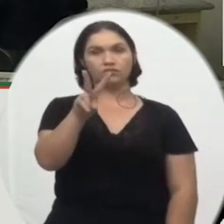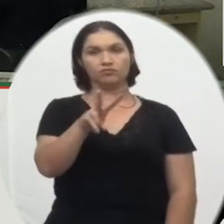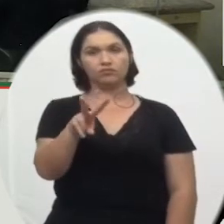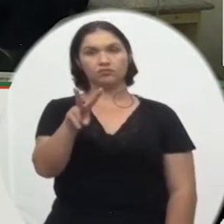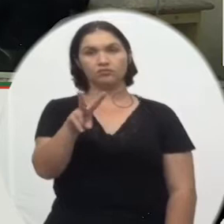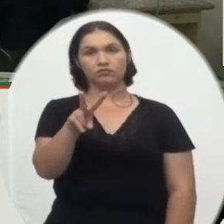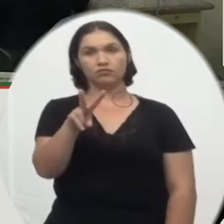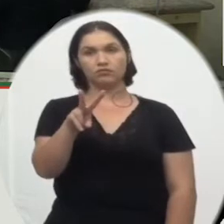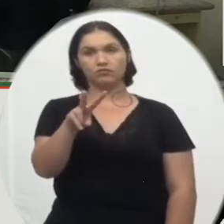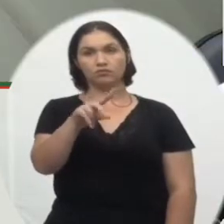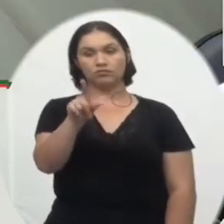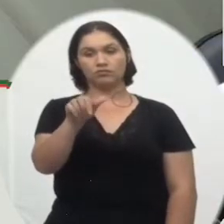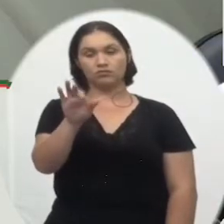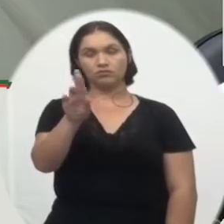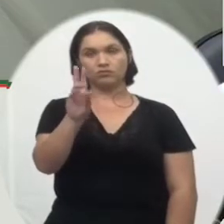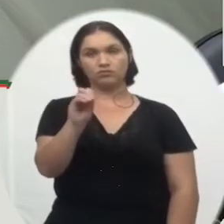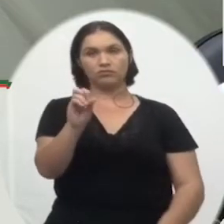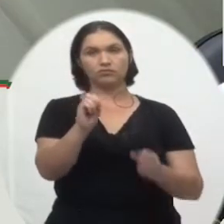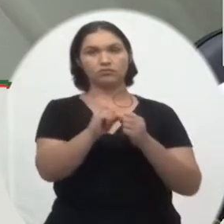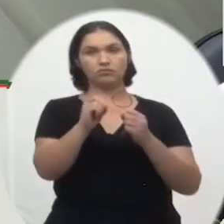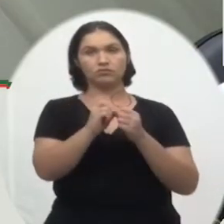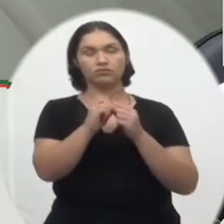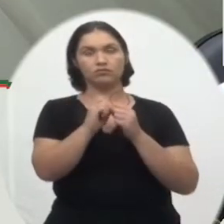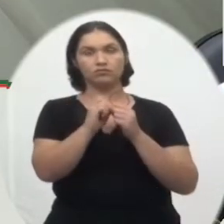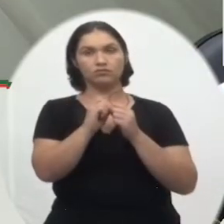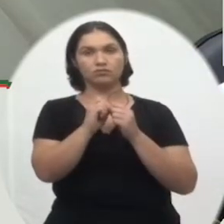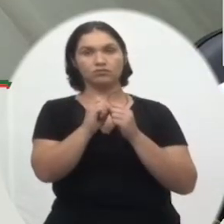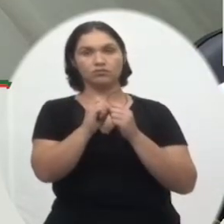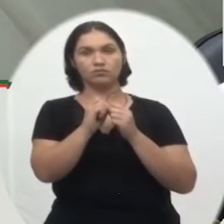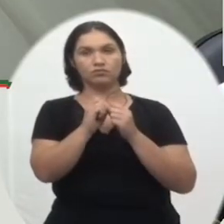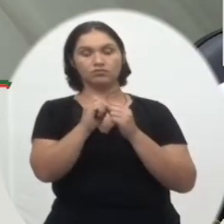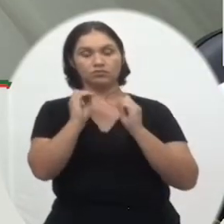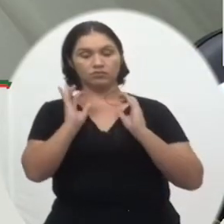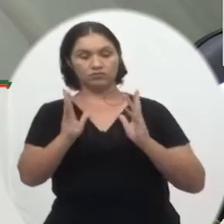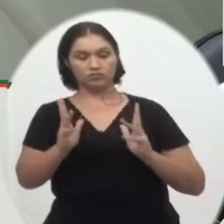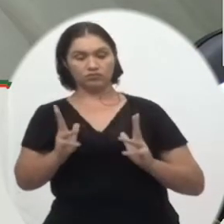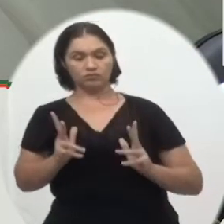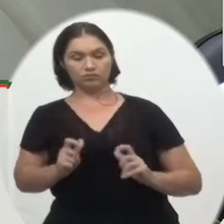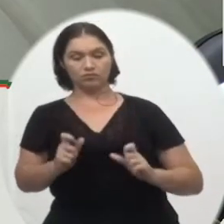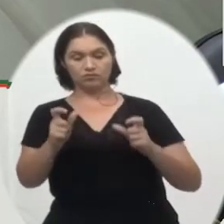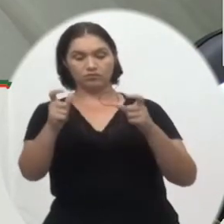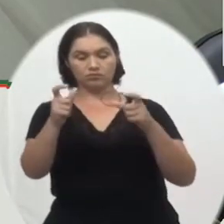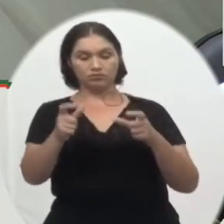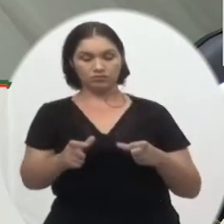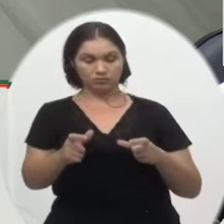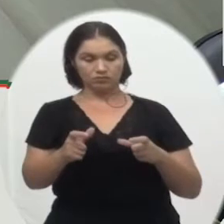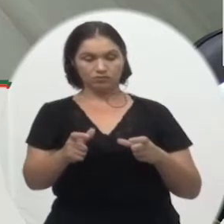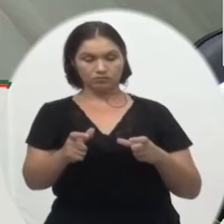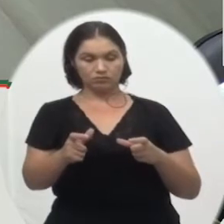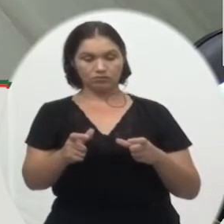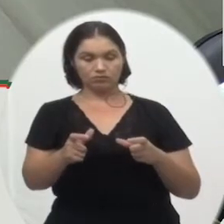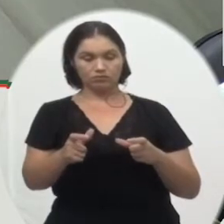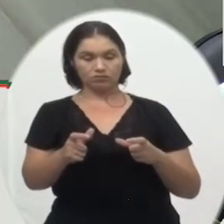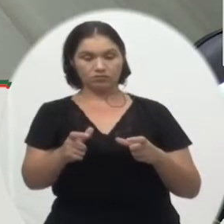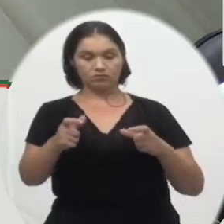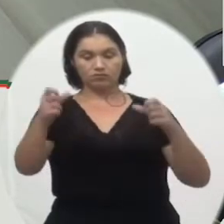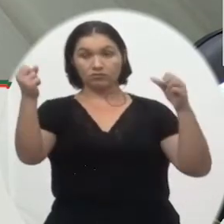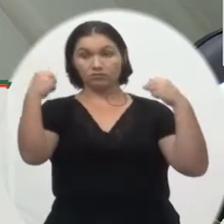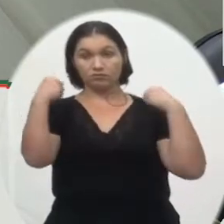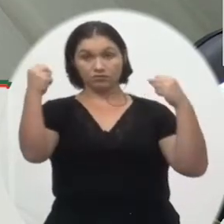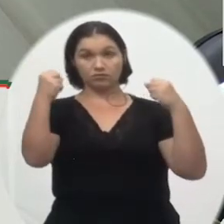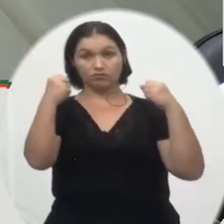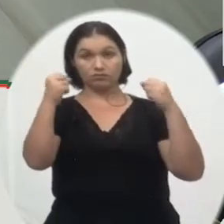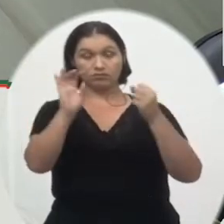559/2019, de autoria do vereador Zairo Casagrande, assunto: manutenção e limpeza da praça de esportes da Mina Modelo no bairro Mina